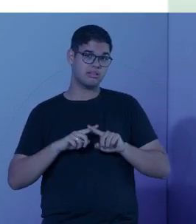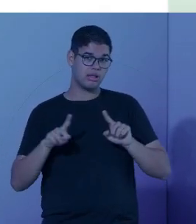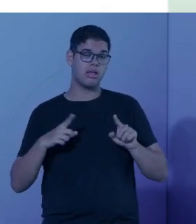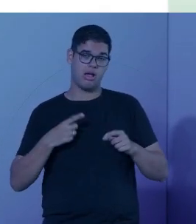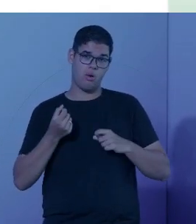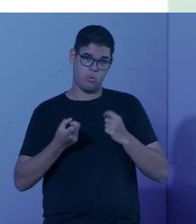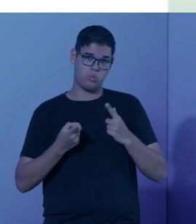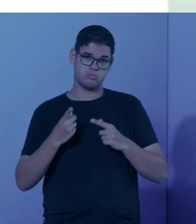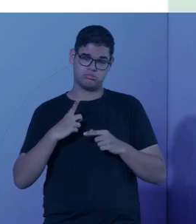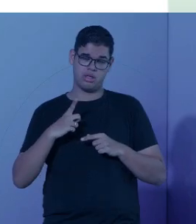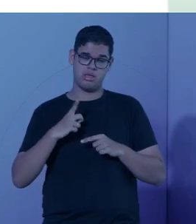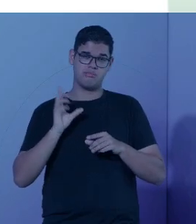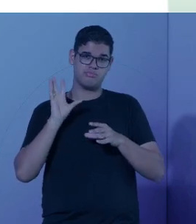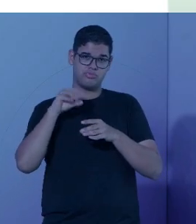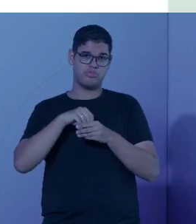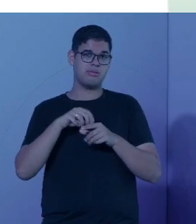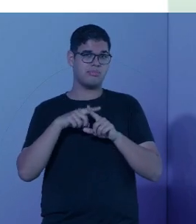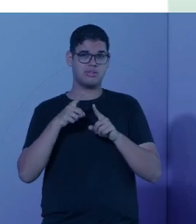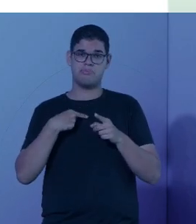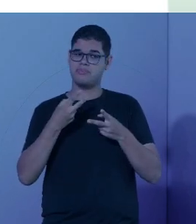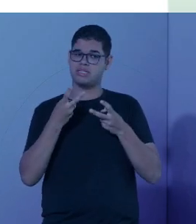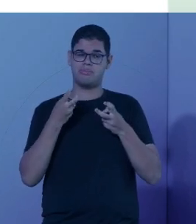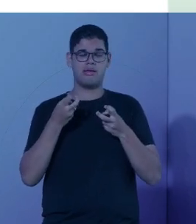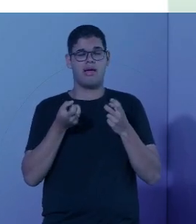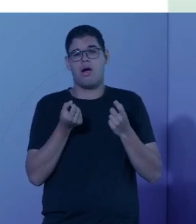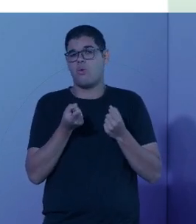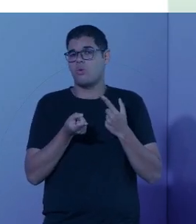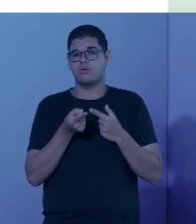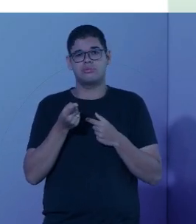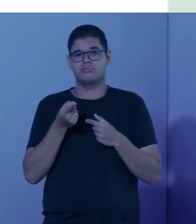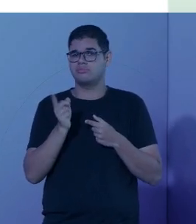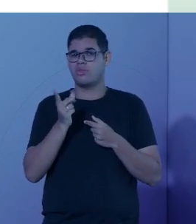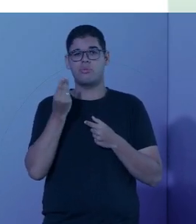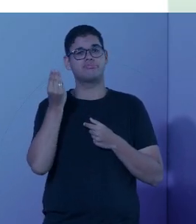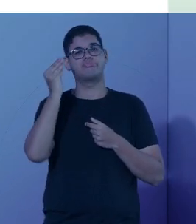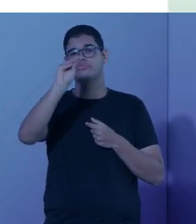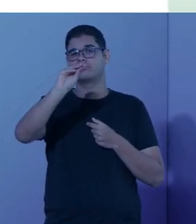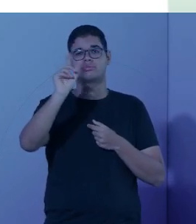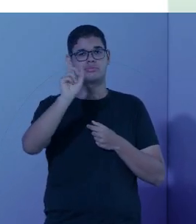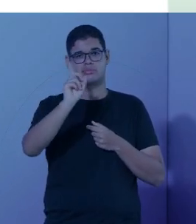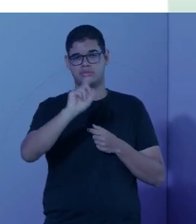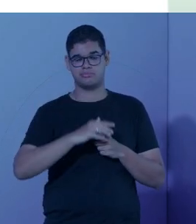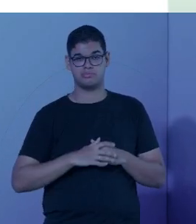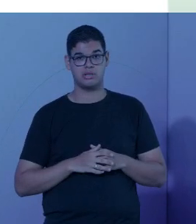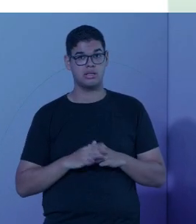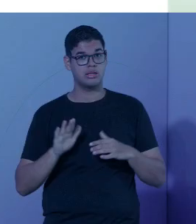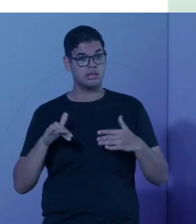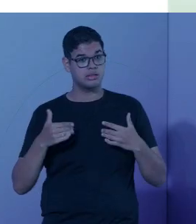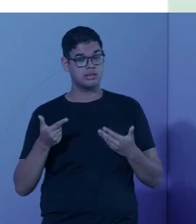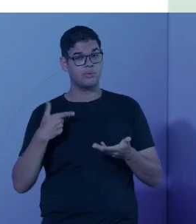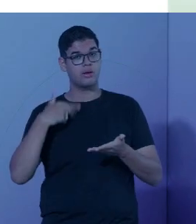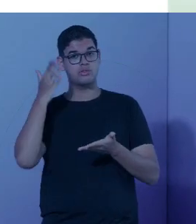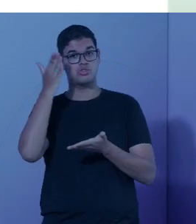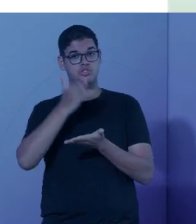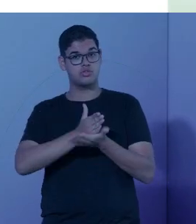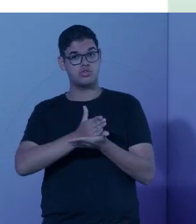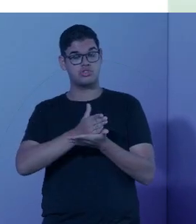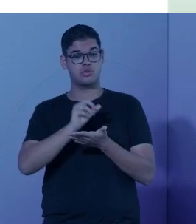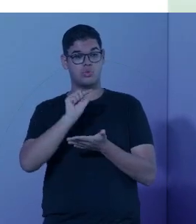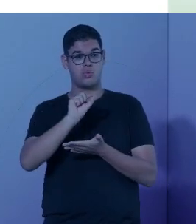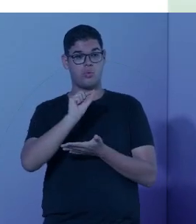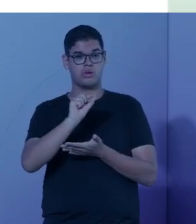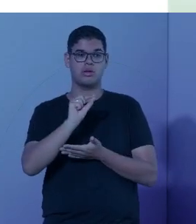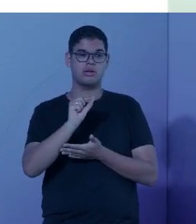nessa amostragem. Tá? Então, basicamente, eu dividi a classificação da